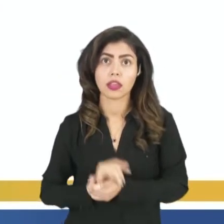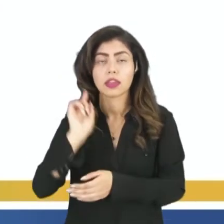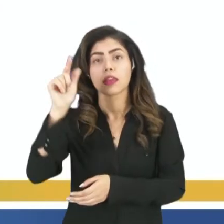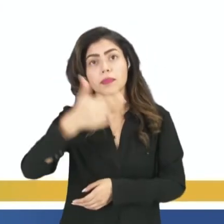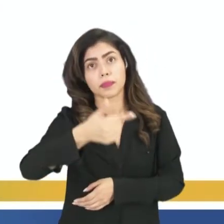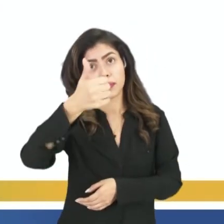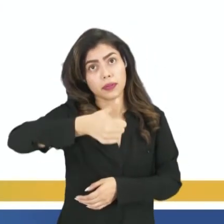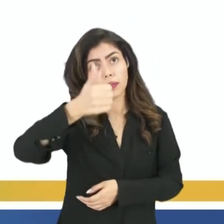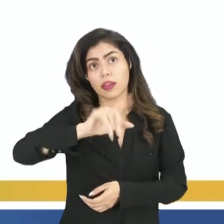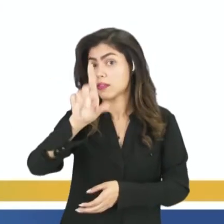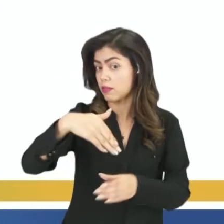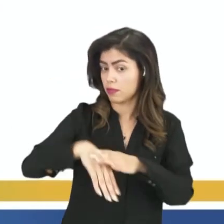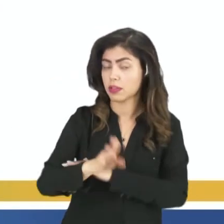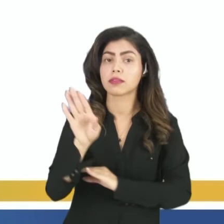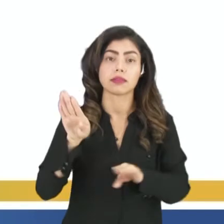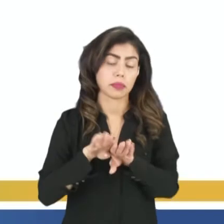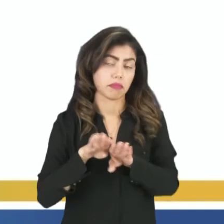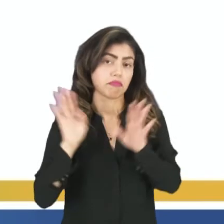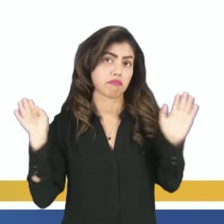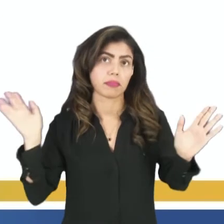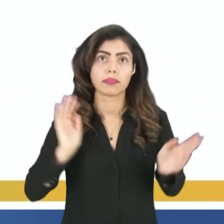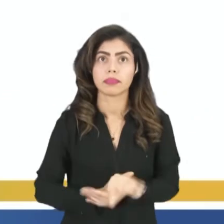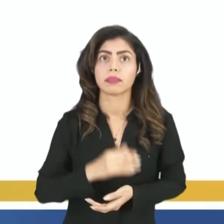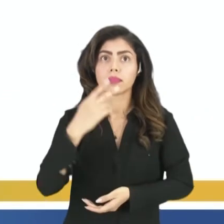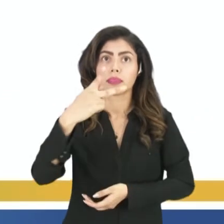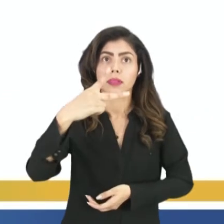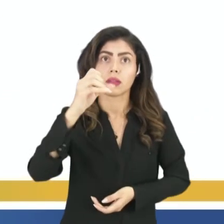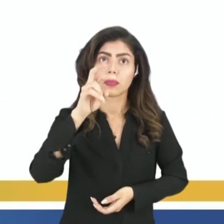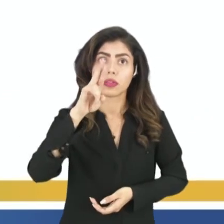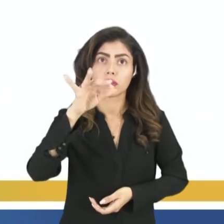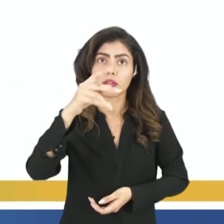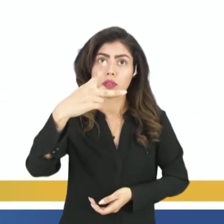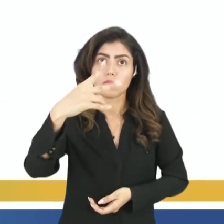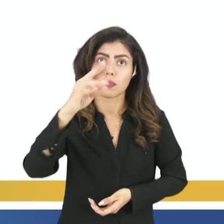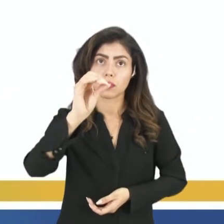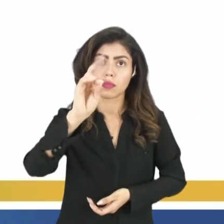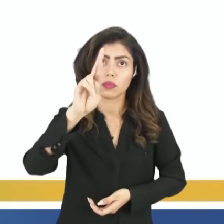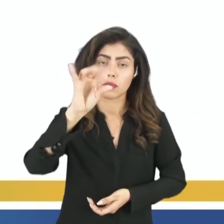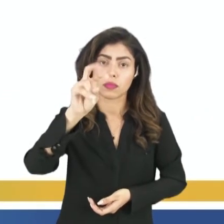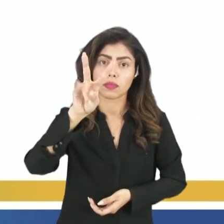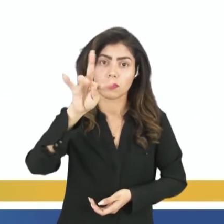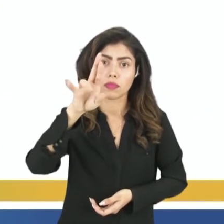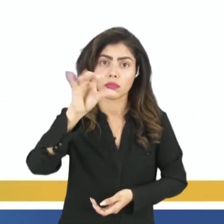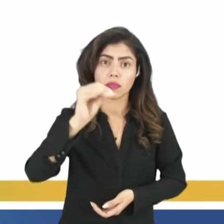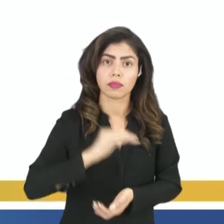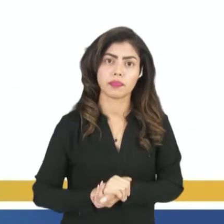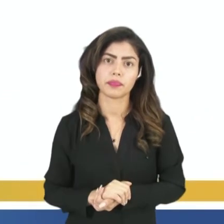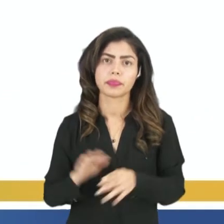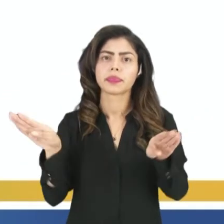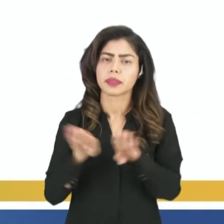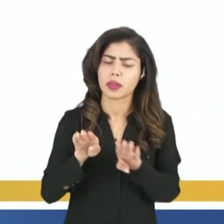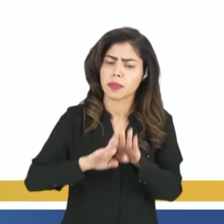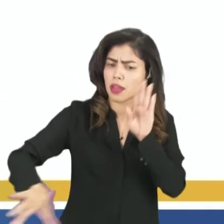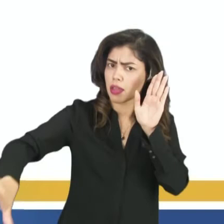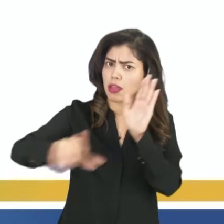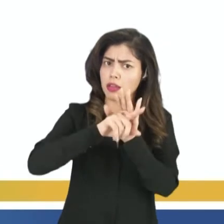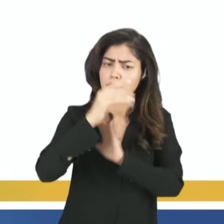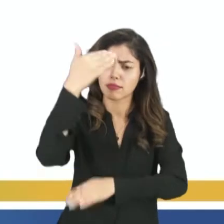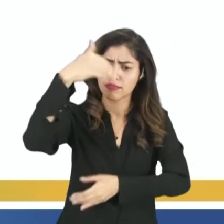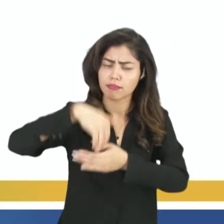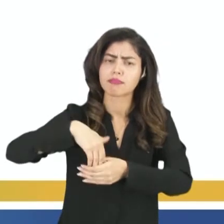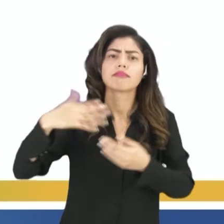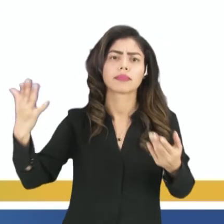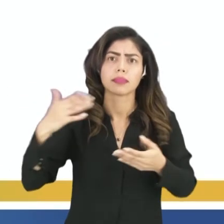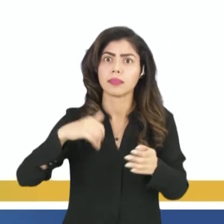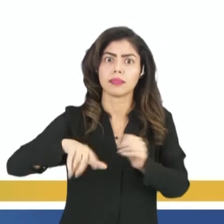no primeiro turno, então não entra, certo? Porto Alegre, Porto Velho, olha só, Rondônia, né, também eleito aqui no segundo turno, então